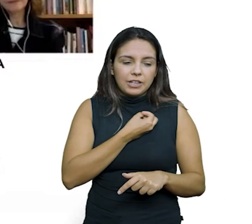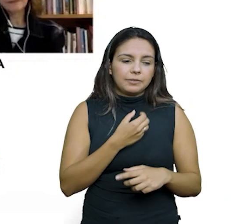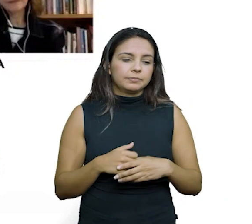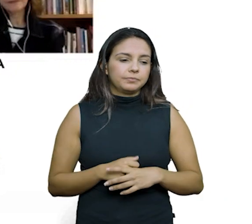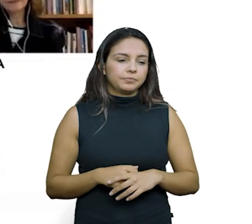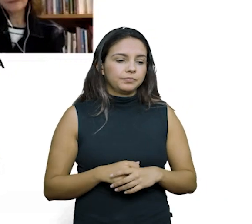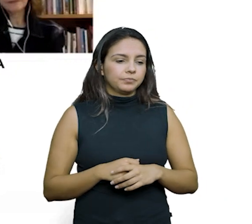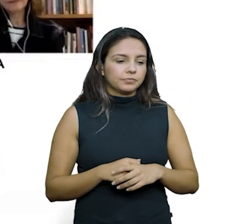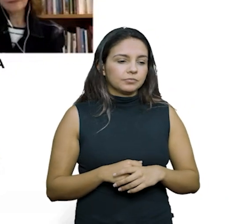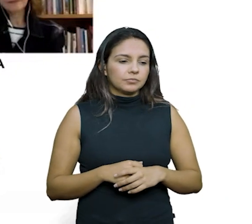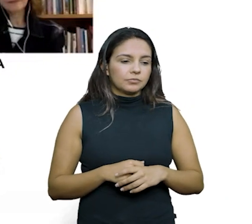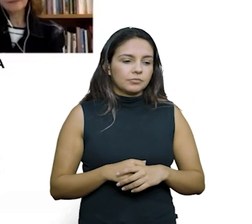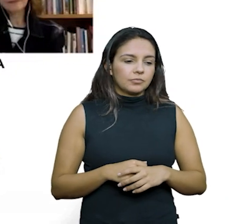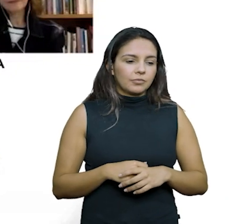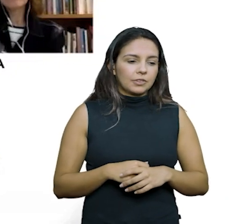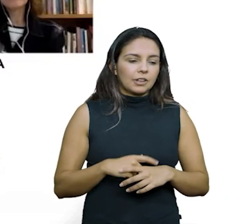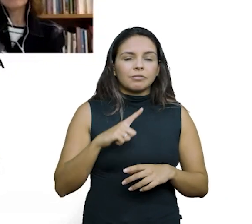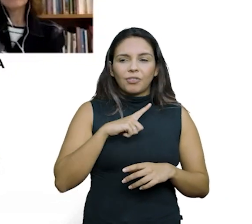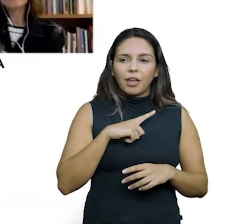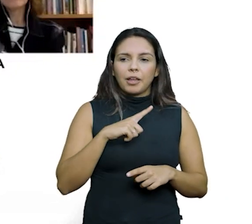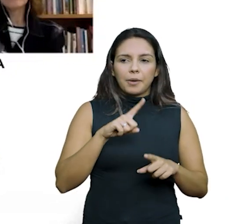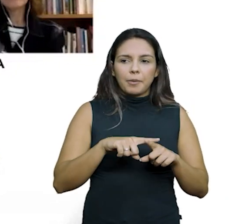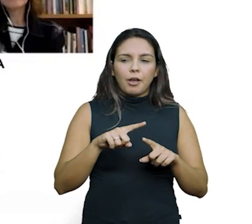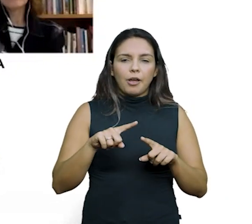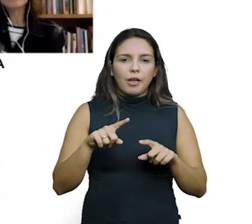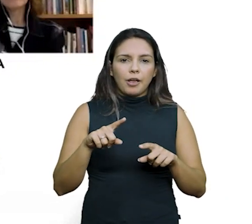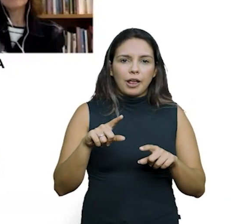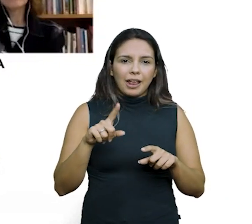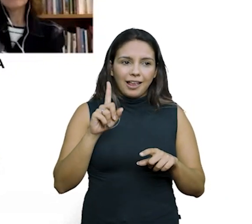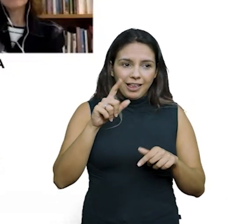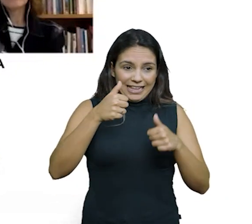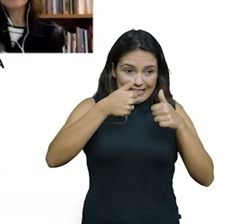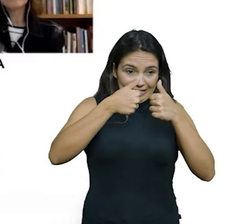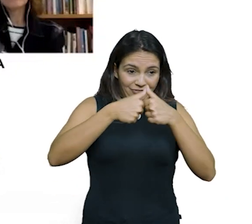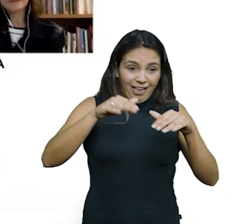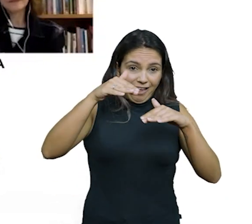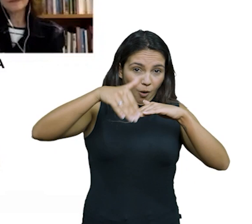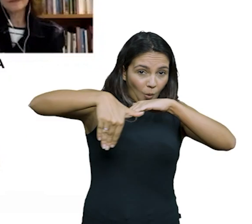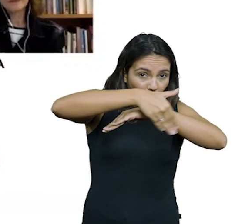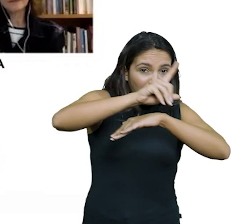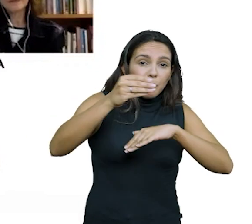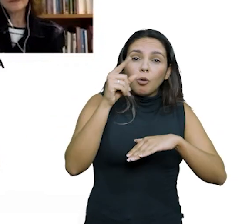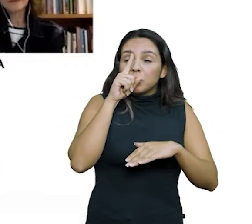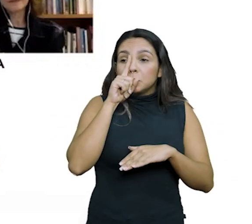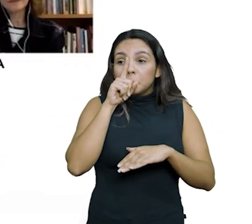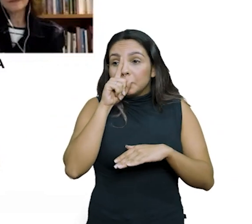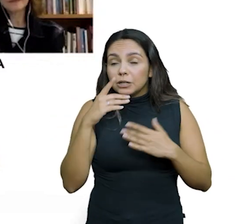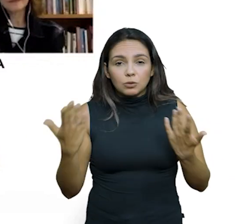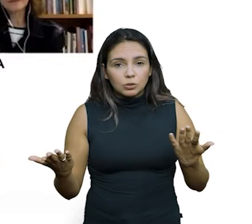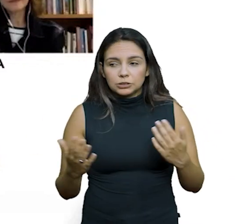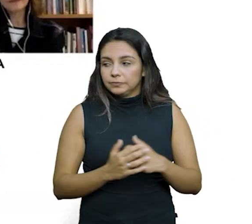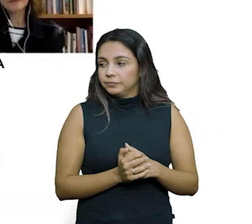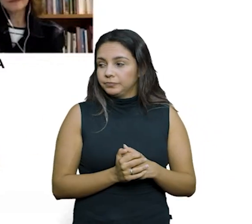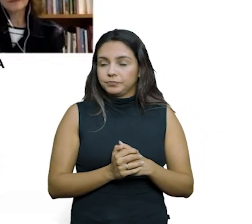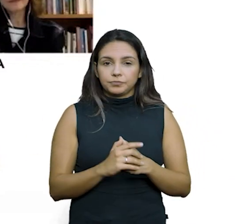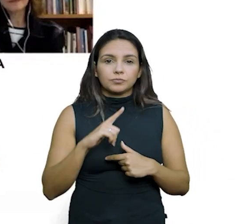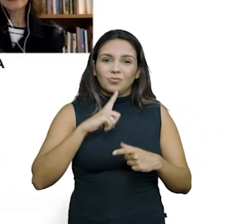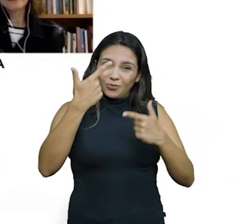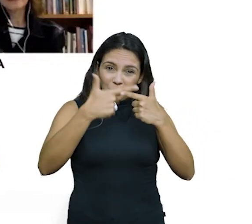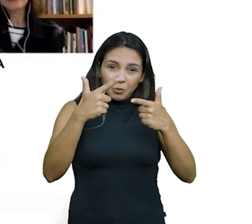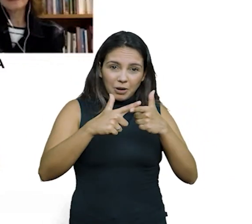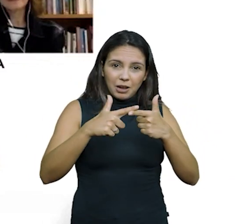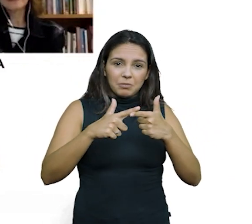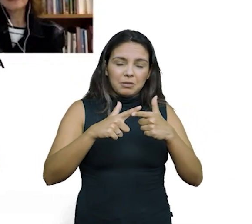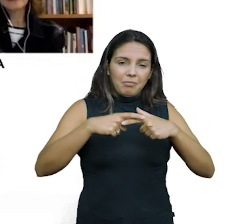sobreviver. Mas a gente sabe que também estar na rua é um risco para a saúde da população inteira. Então há um